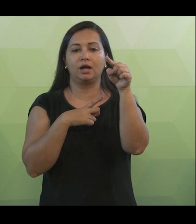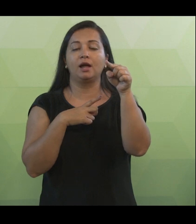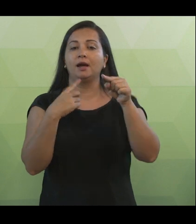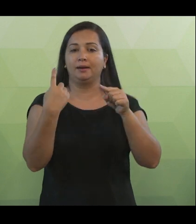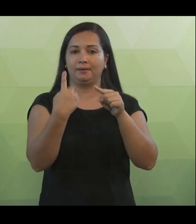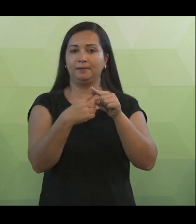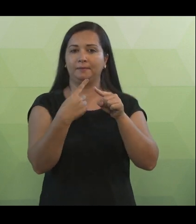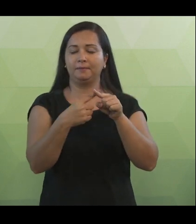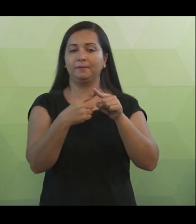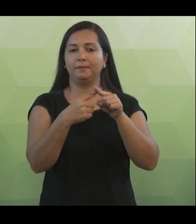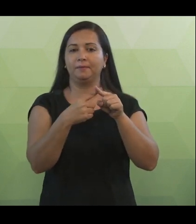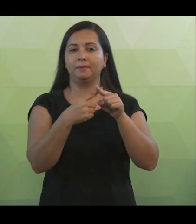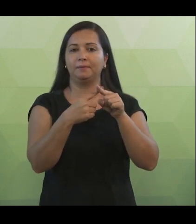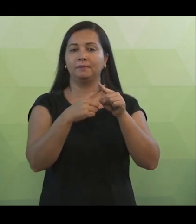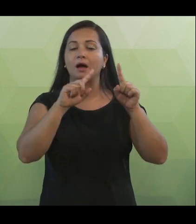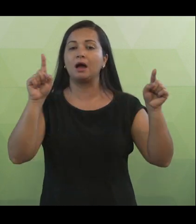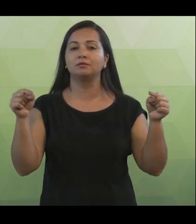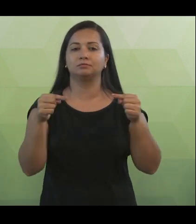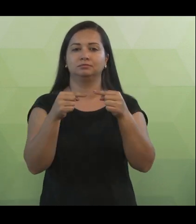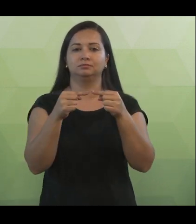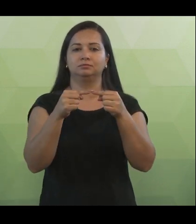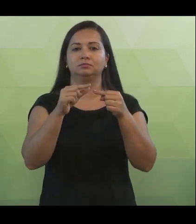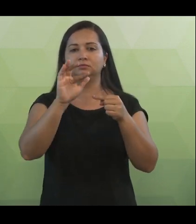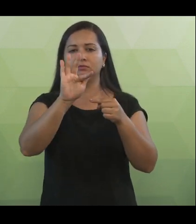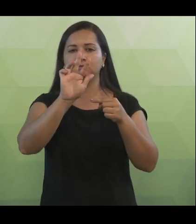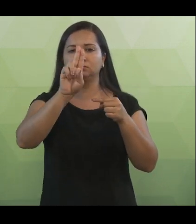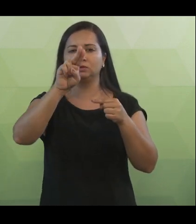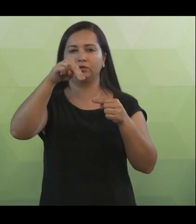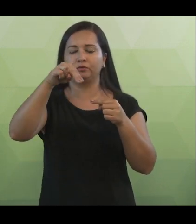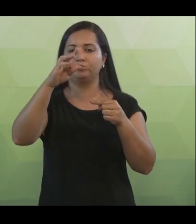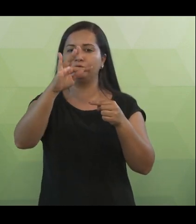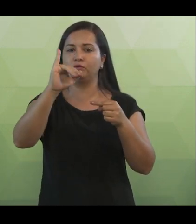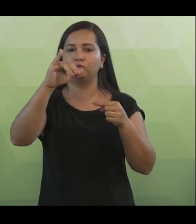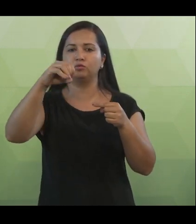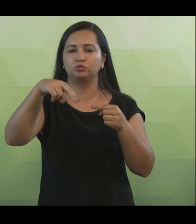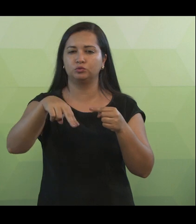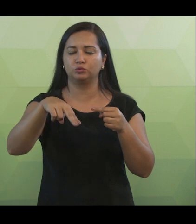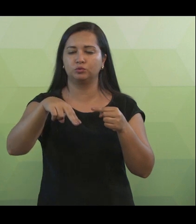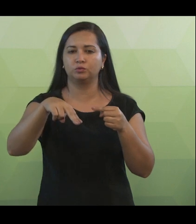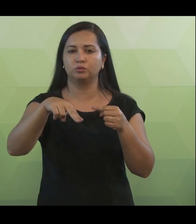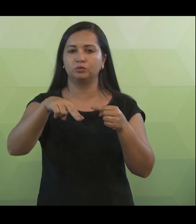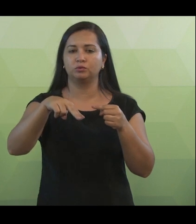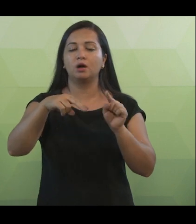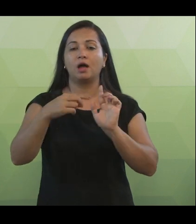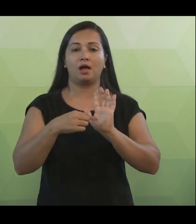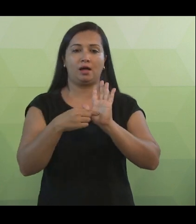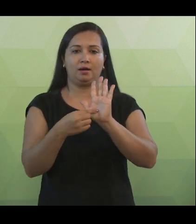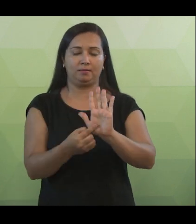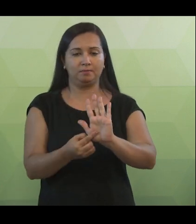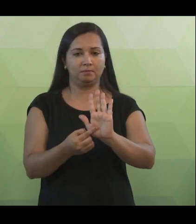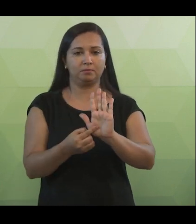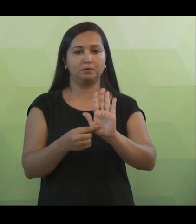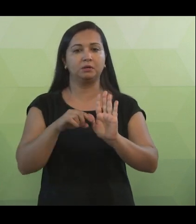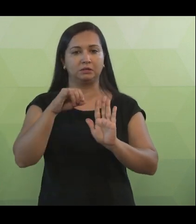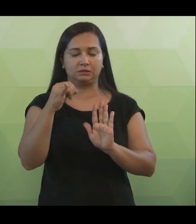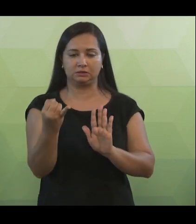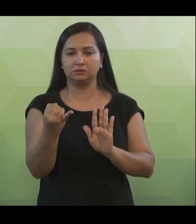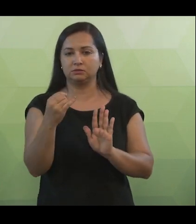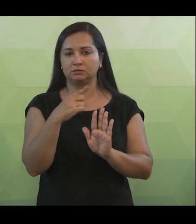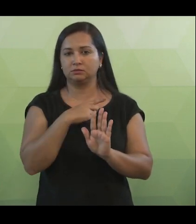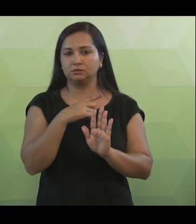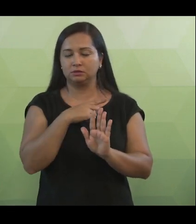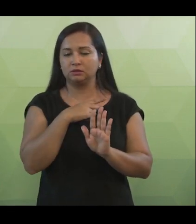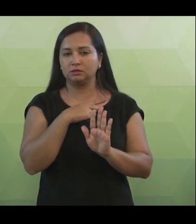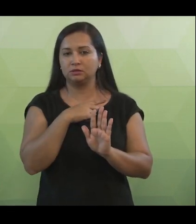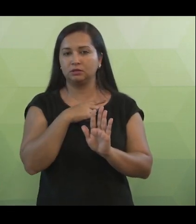referencia o arquivo functions.php, verifica se existe algum ID sendo passado e, se tiver